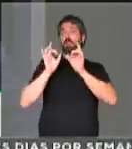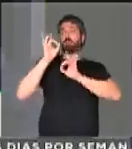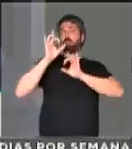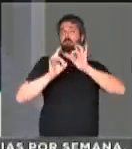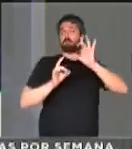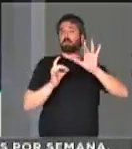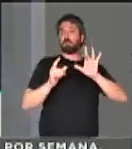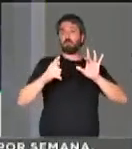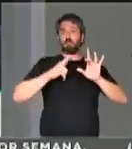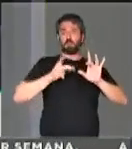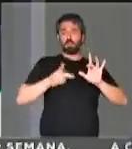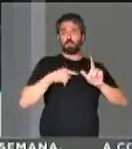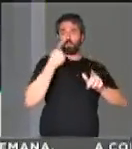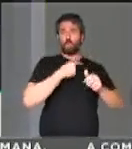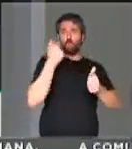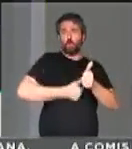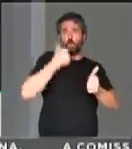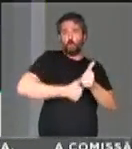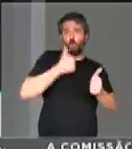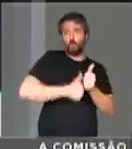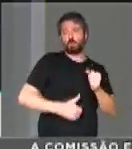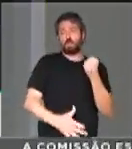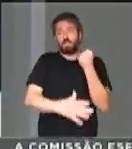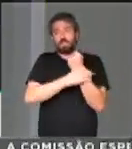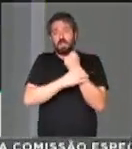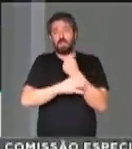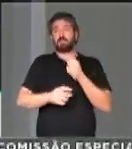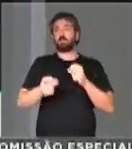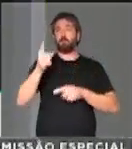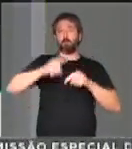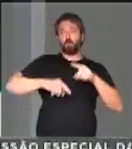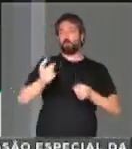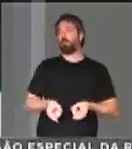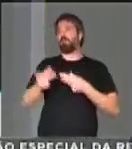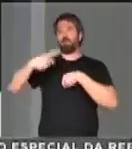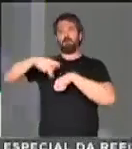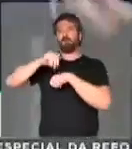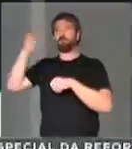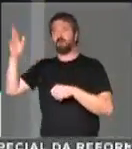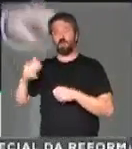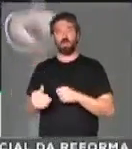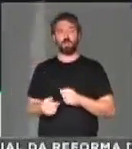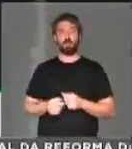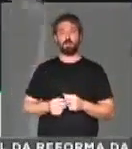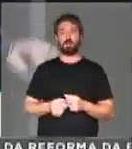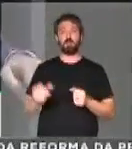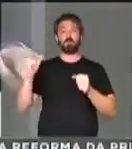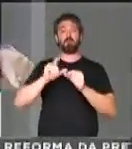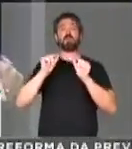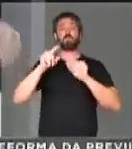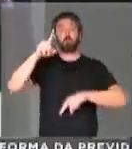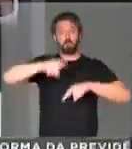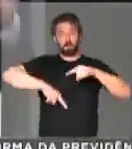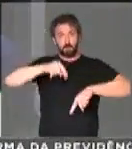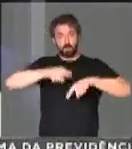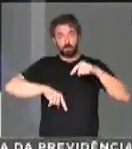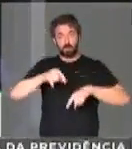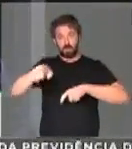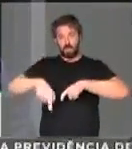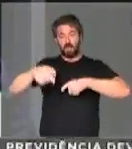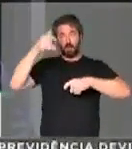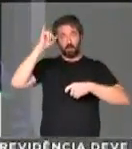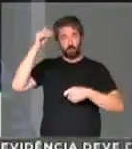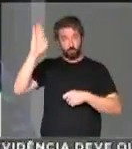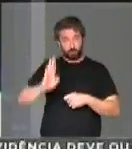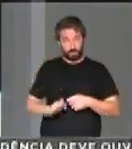diferenciado, pelo qual sempre lutamos, para garantir a exportação dos nossos produtos, para fazer com que os produtos da